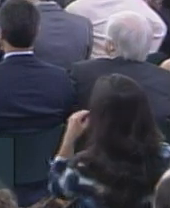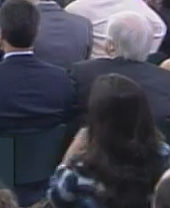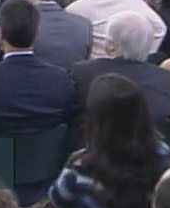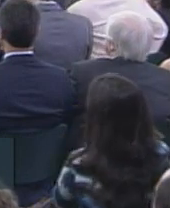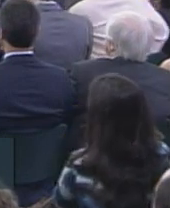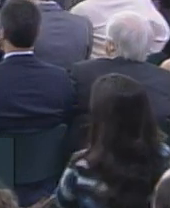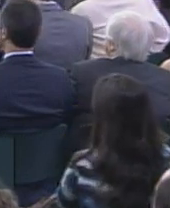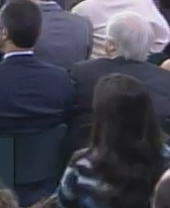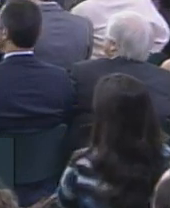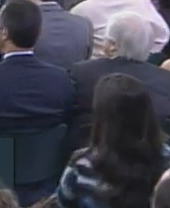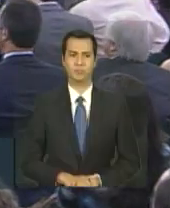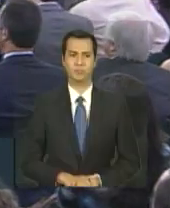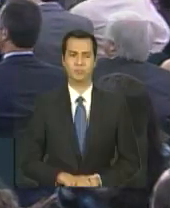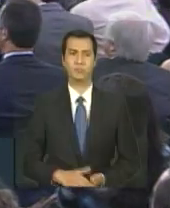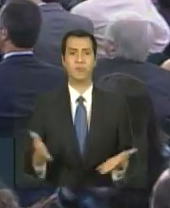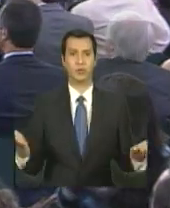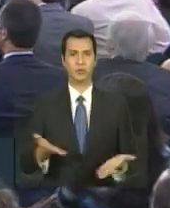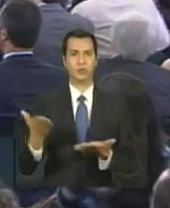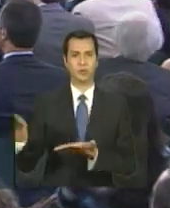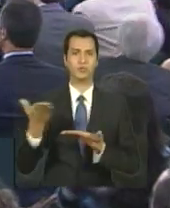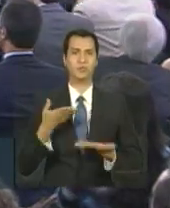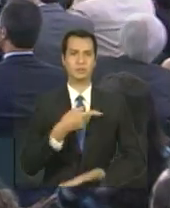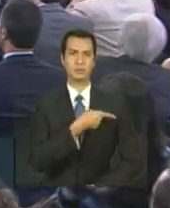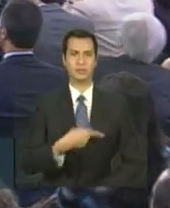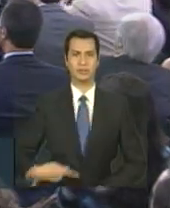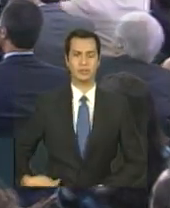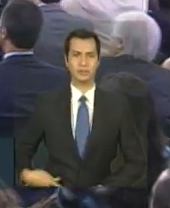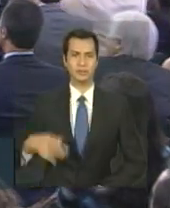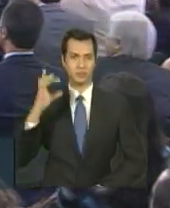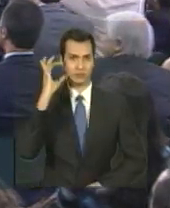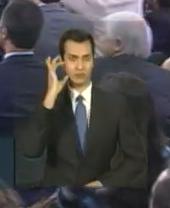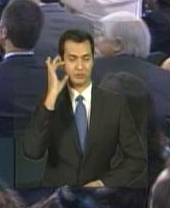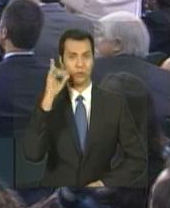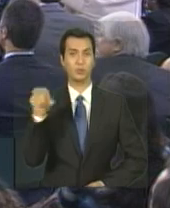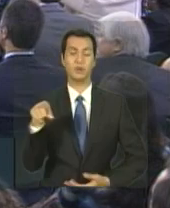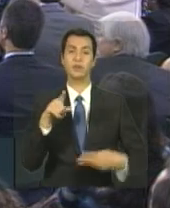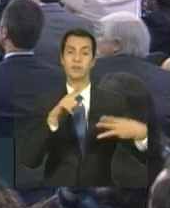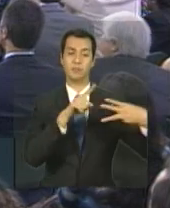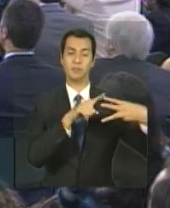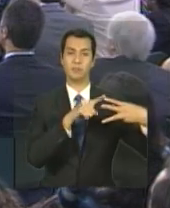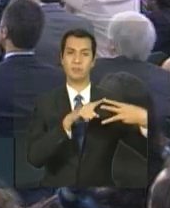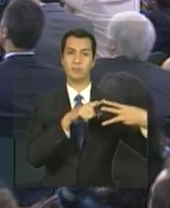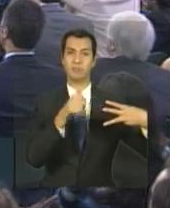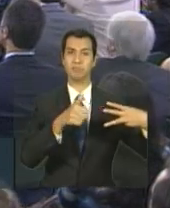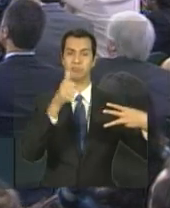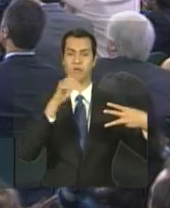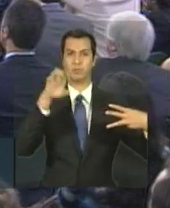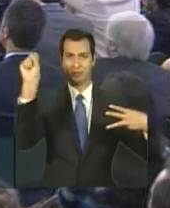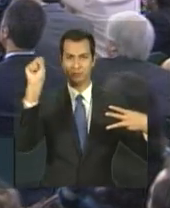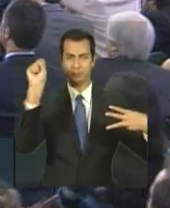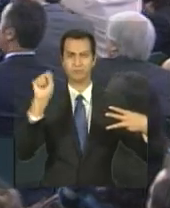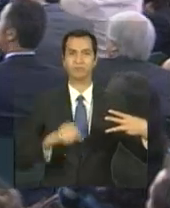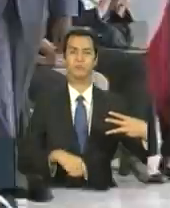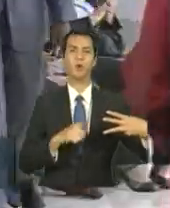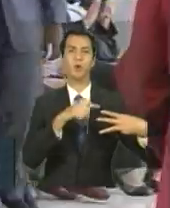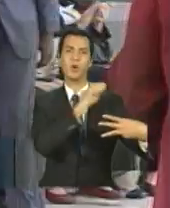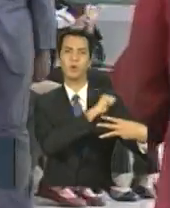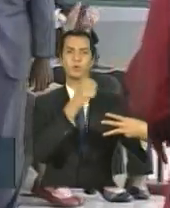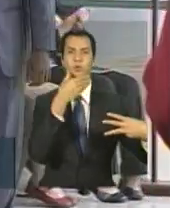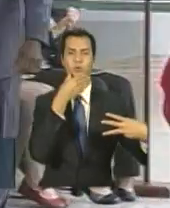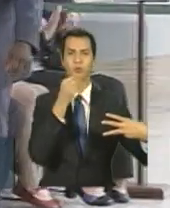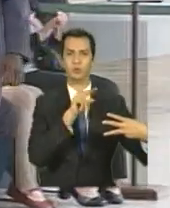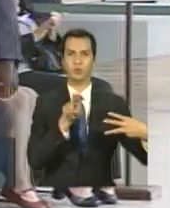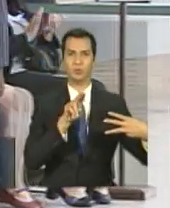Neste momento, a senhora Presidenta da República fará entrega do prêmio ao primeiro colocado da categoria, Caiodê Leonardo Biaghi,